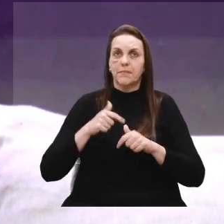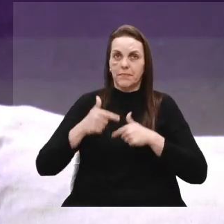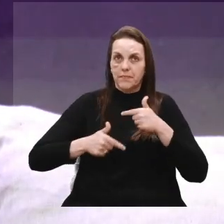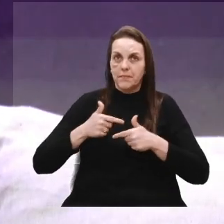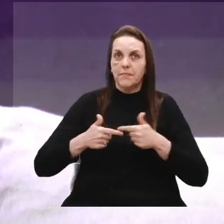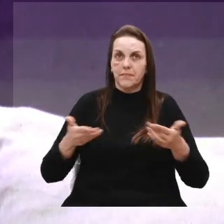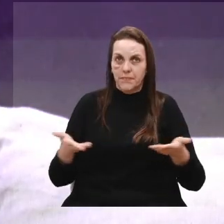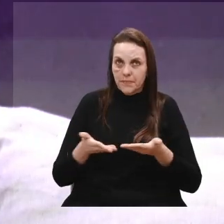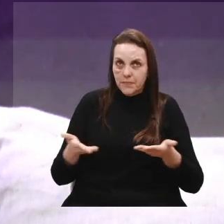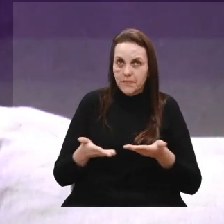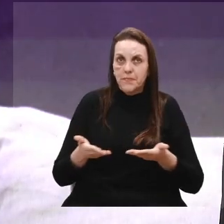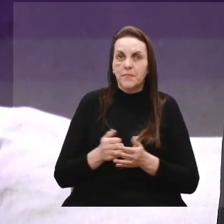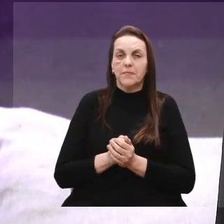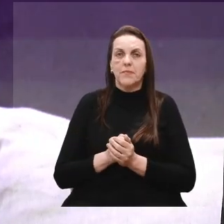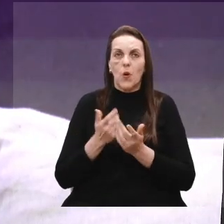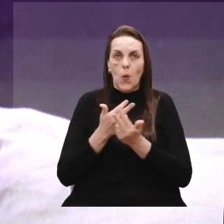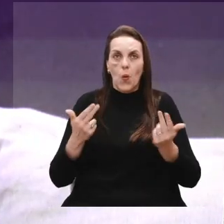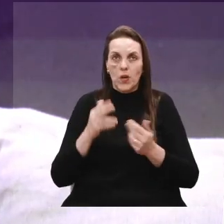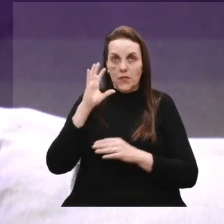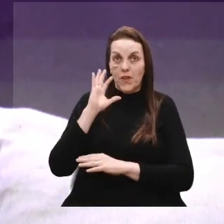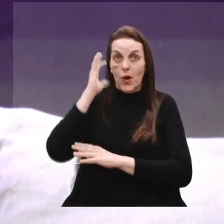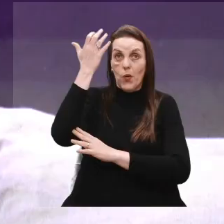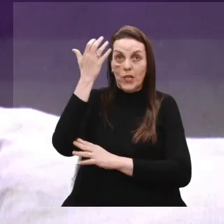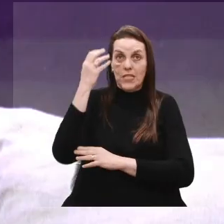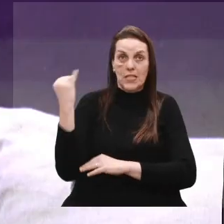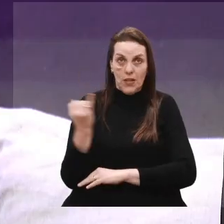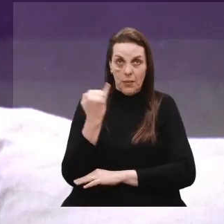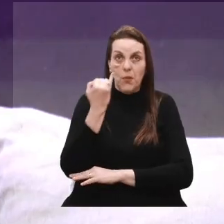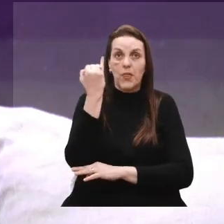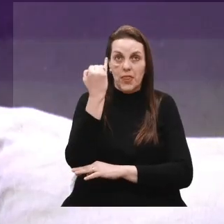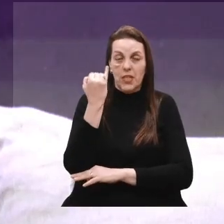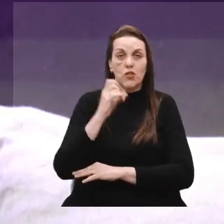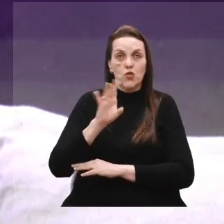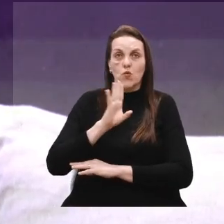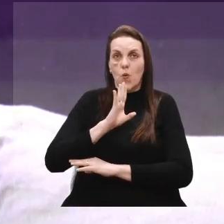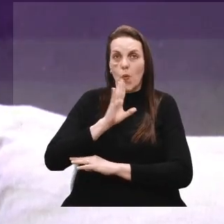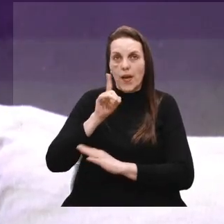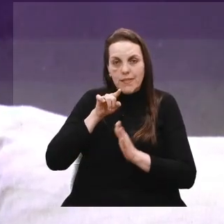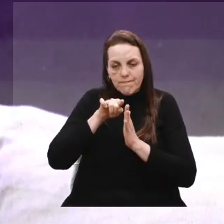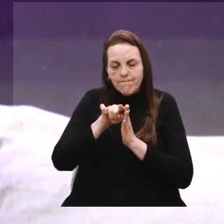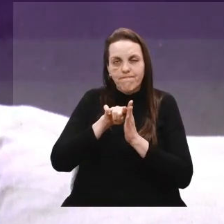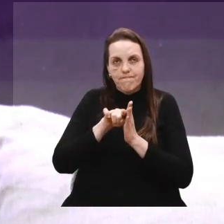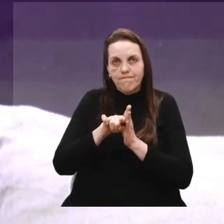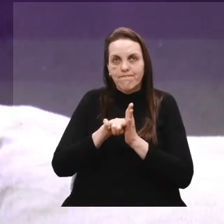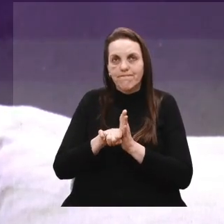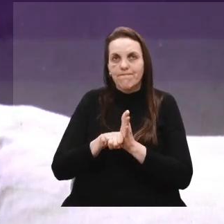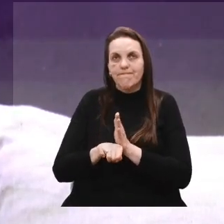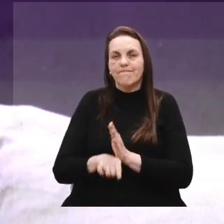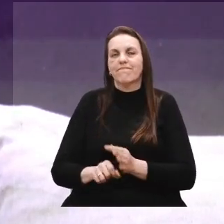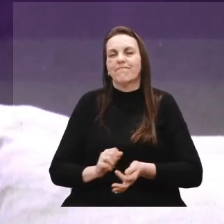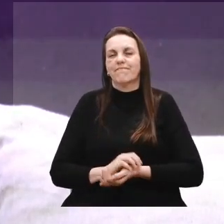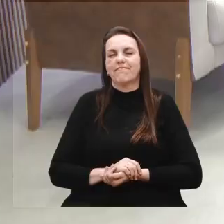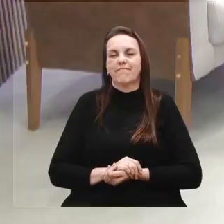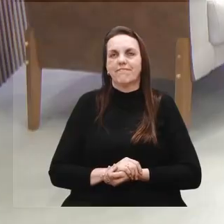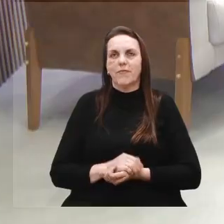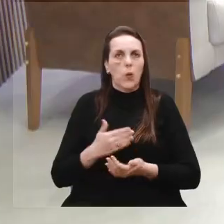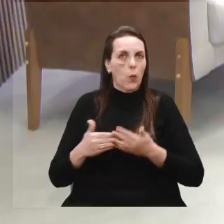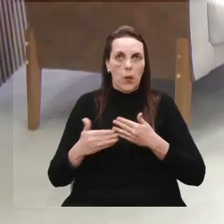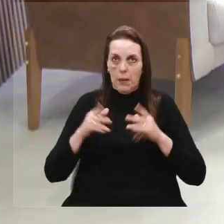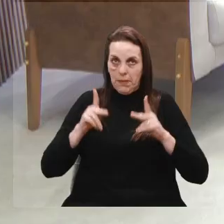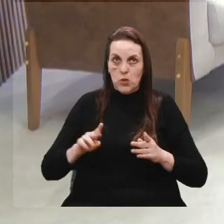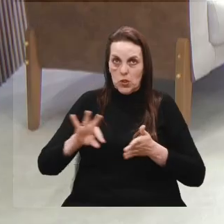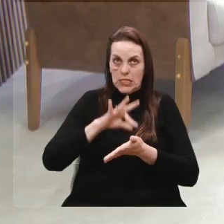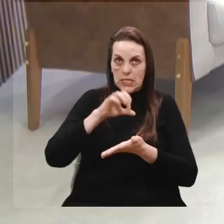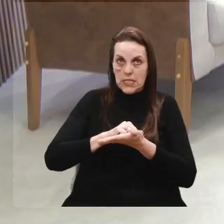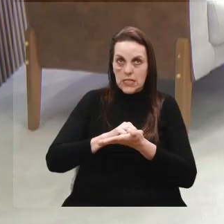gente tem hoje, né? As coisas que vão acontecendo é importante. A gente só conhece isso através de pesquisa, de trabalho. Ótimo. Então, qualquer